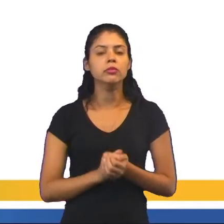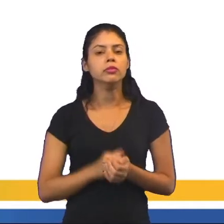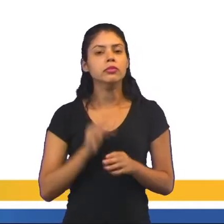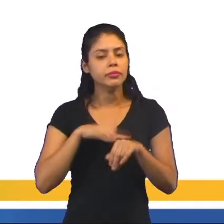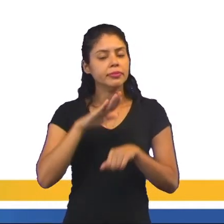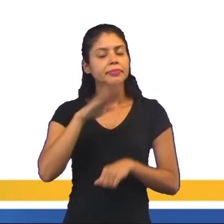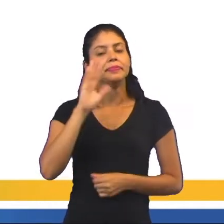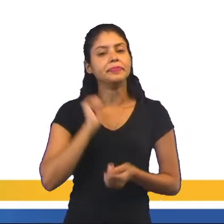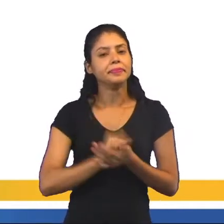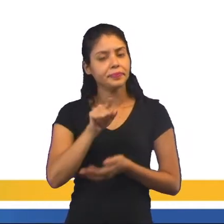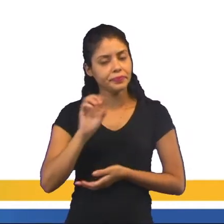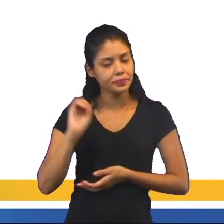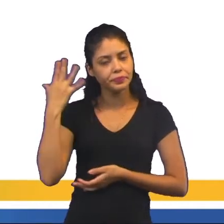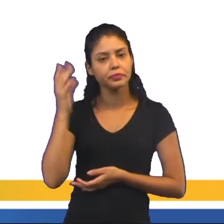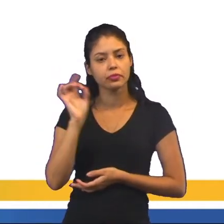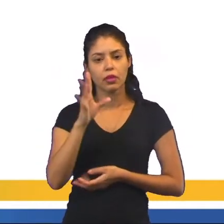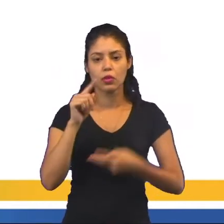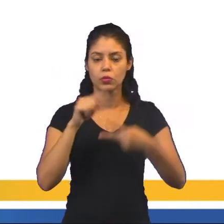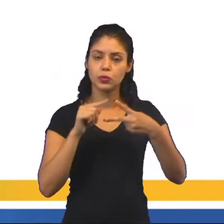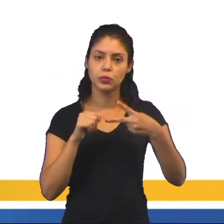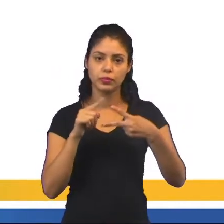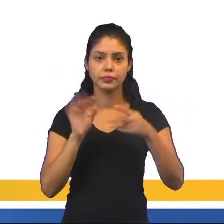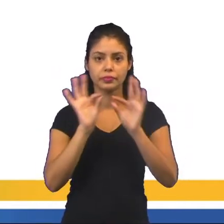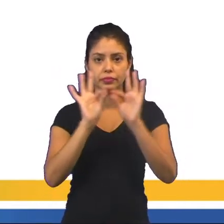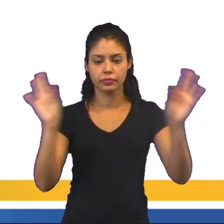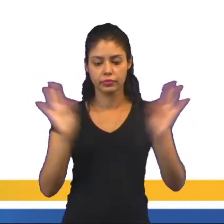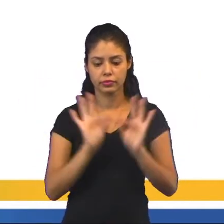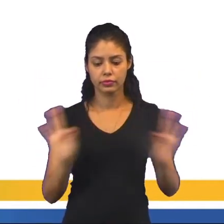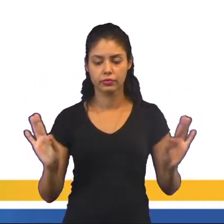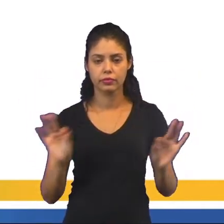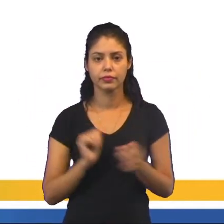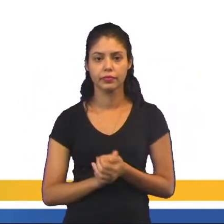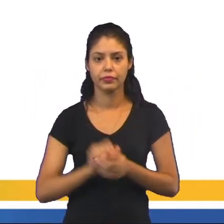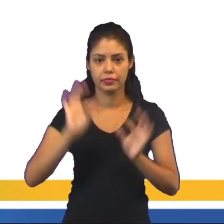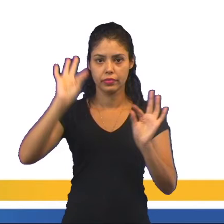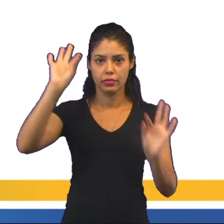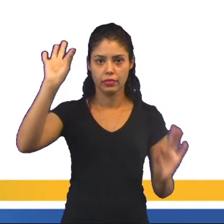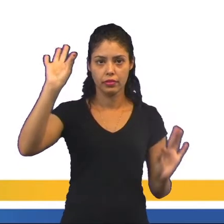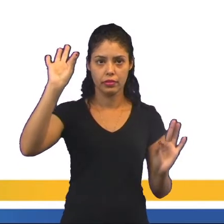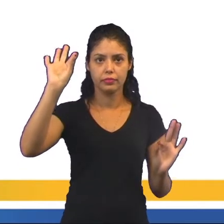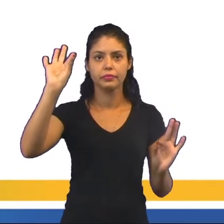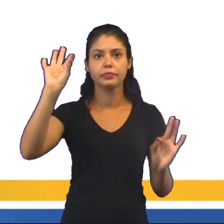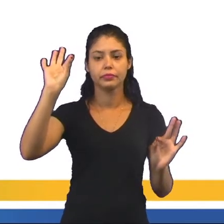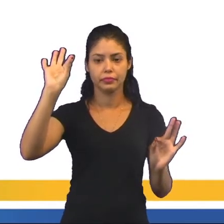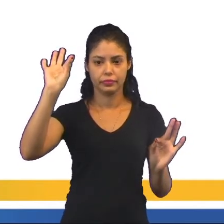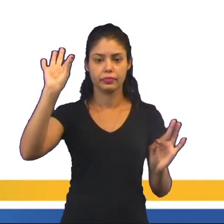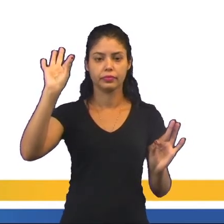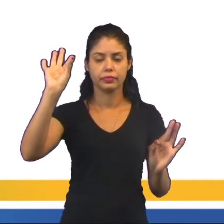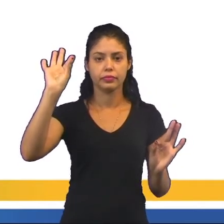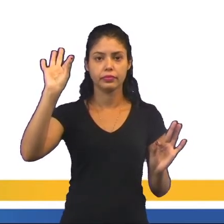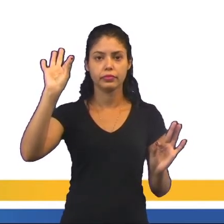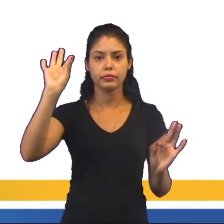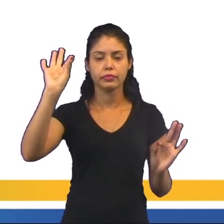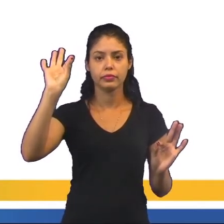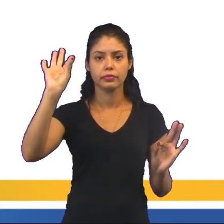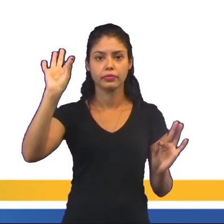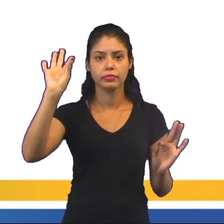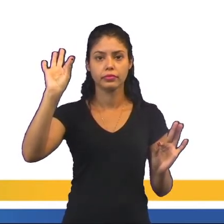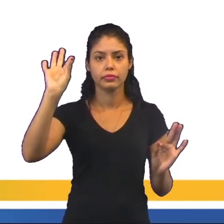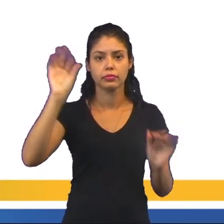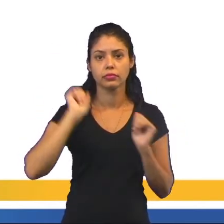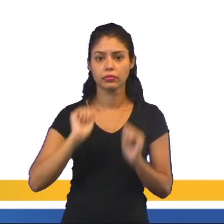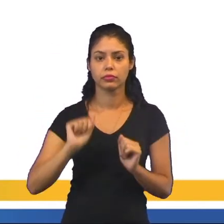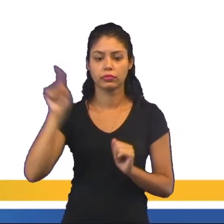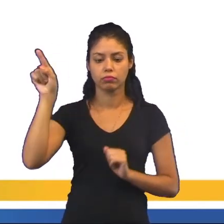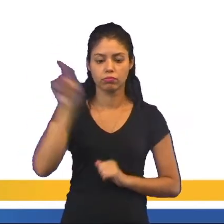Nesse caso aí, vocês vão estar vendo só 2 retas, mas a reta inclinada ou a diagonal que está passando, ela